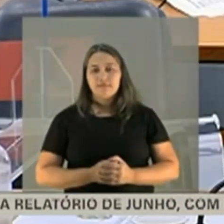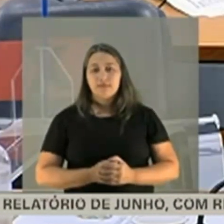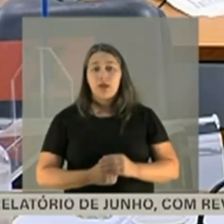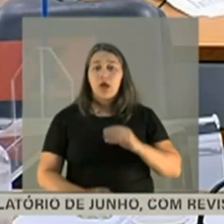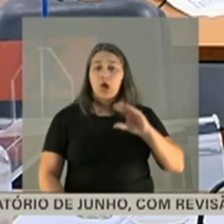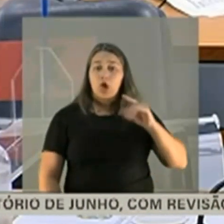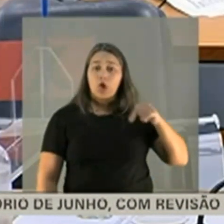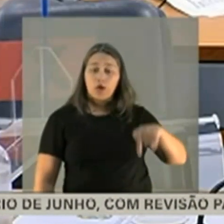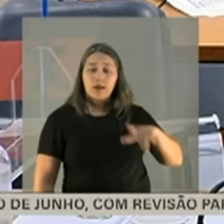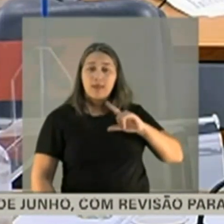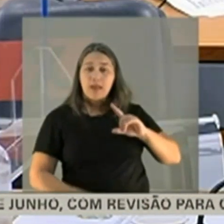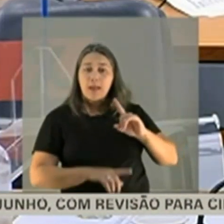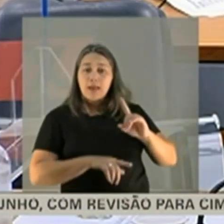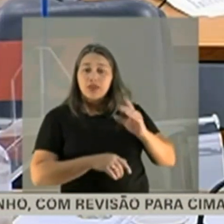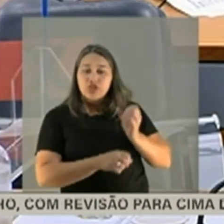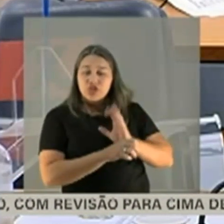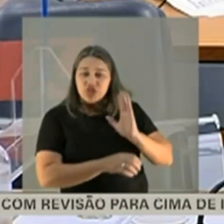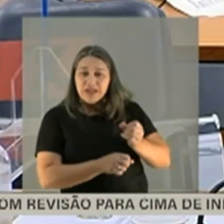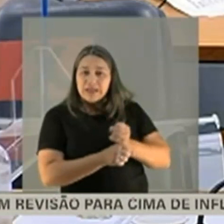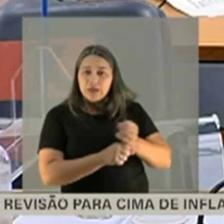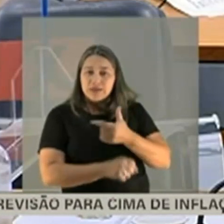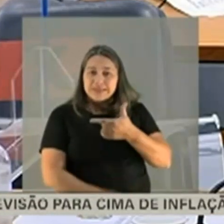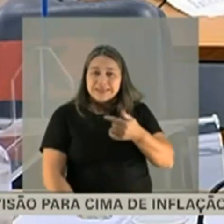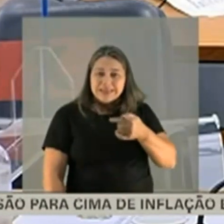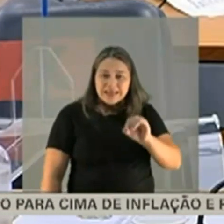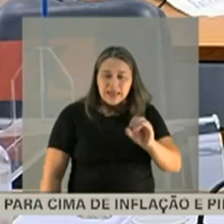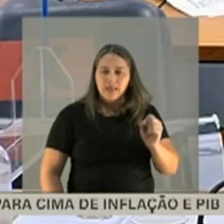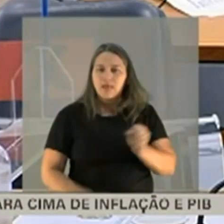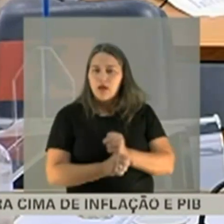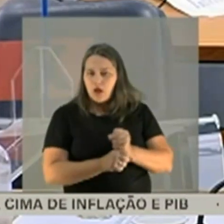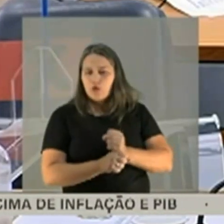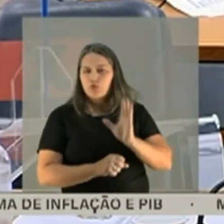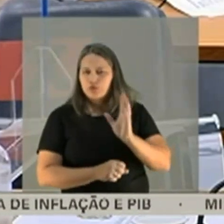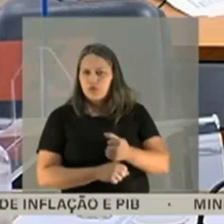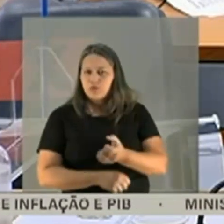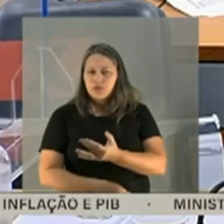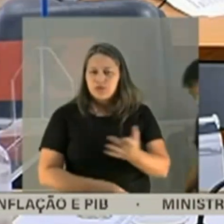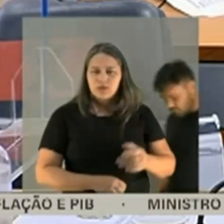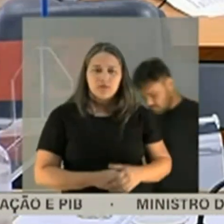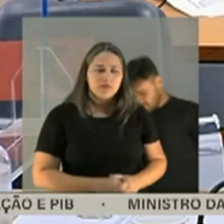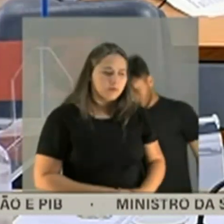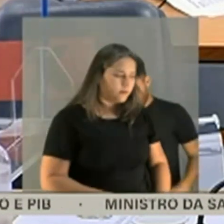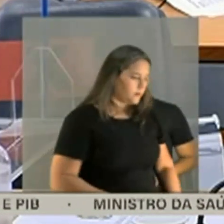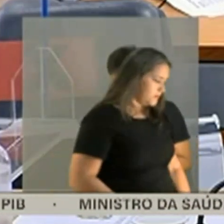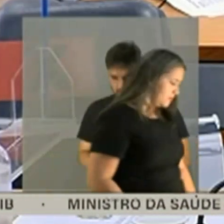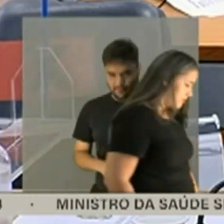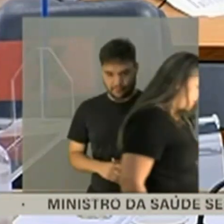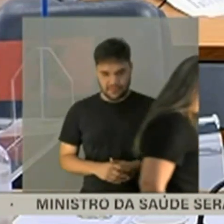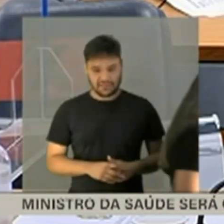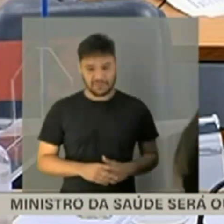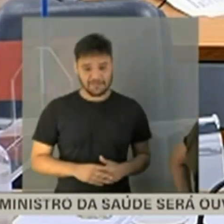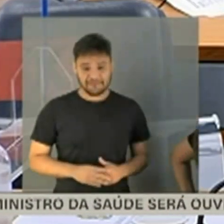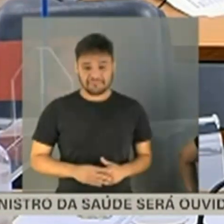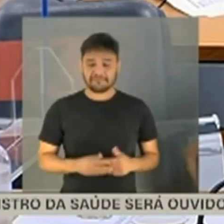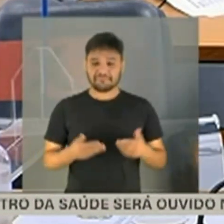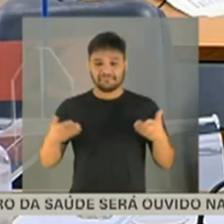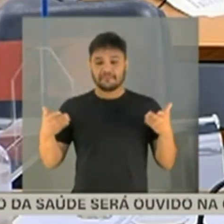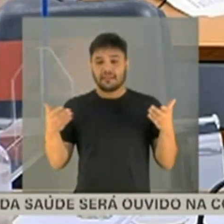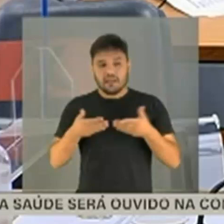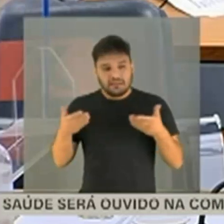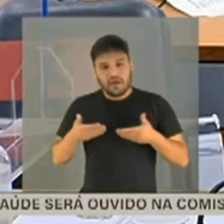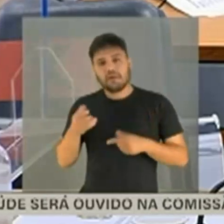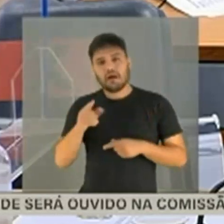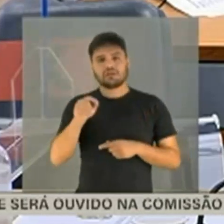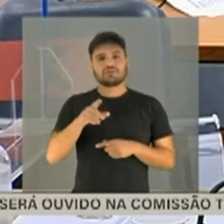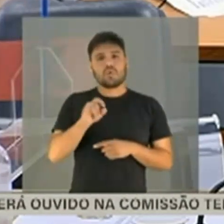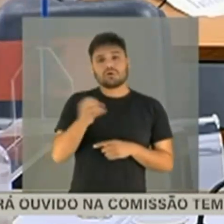Cloroquina tem mais de 70 anos de estudo e conhecimento, o seu nível de toxicidade já é conhecido e os níveis considerados seguros para tratamento estão muito abaixo